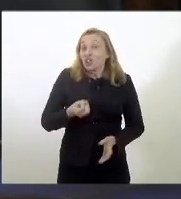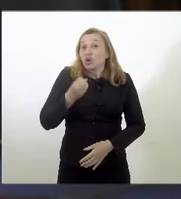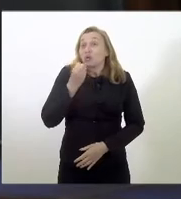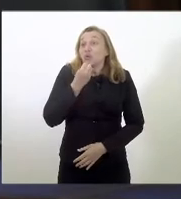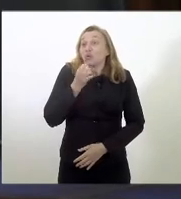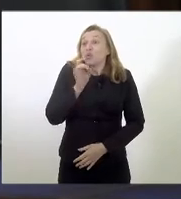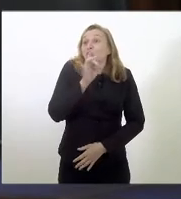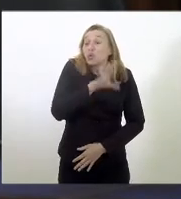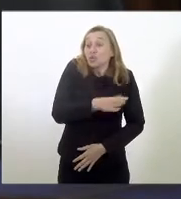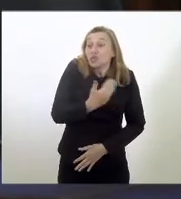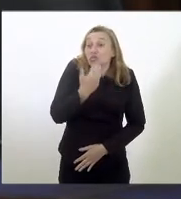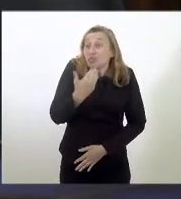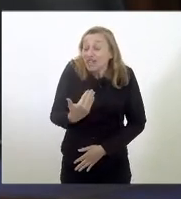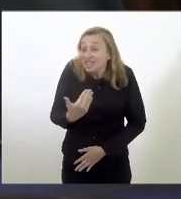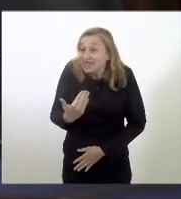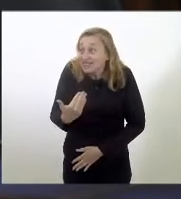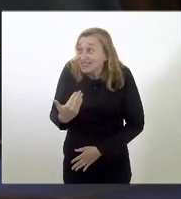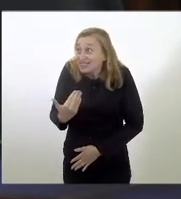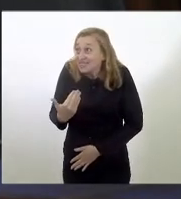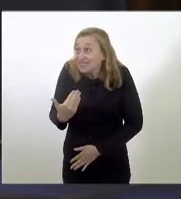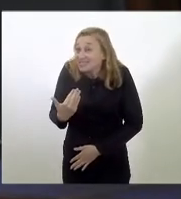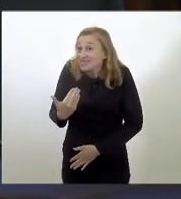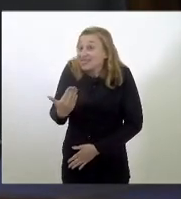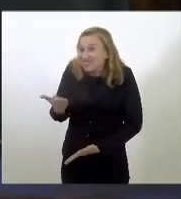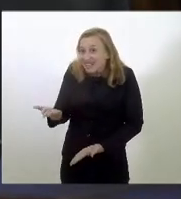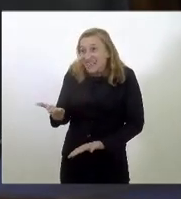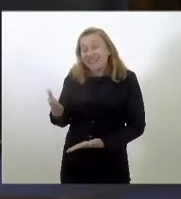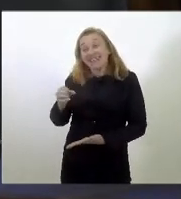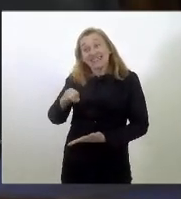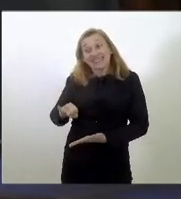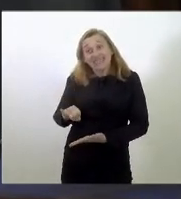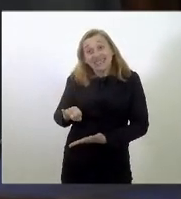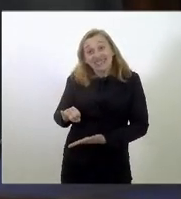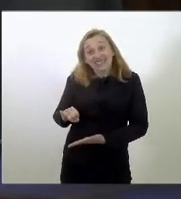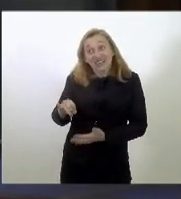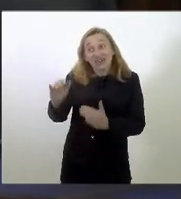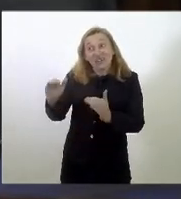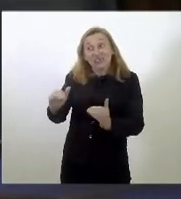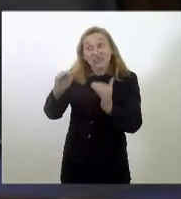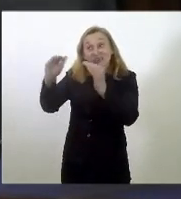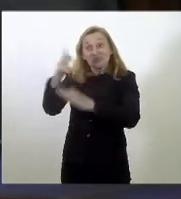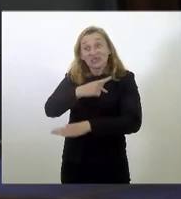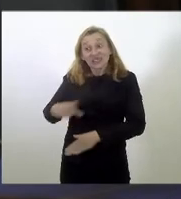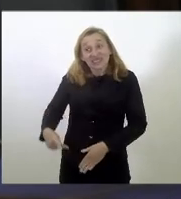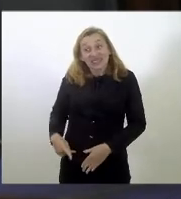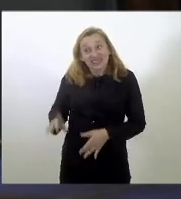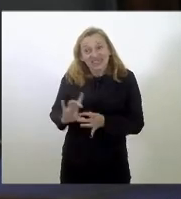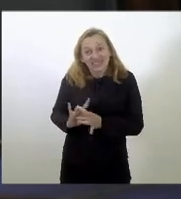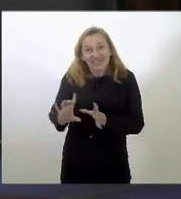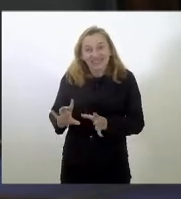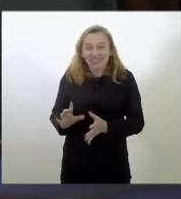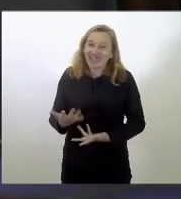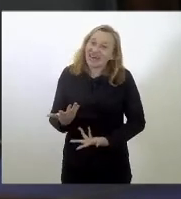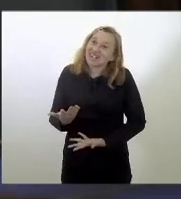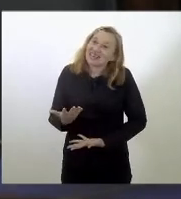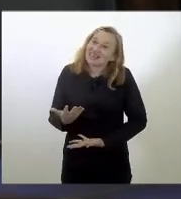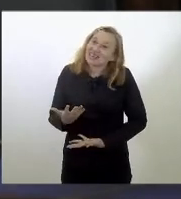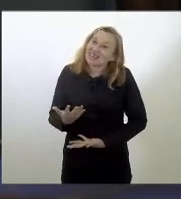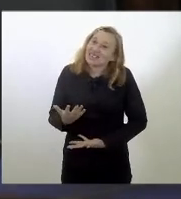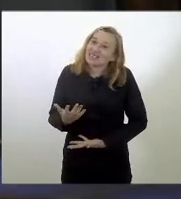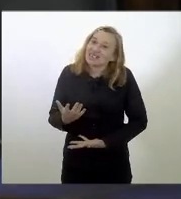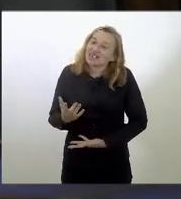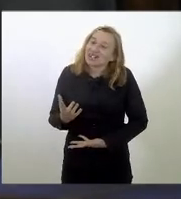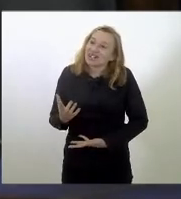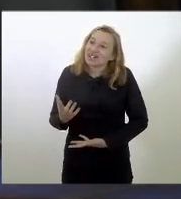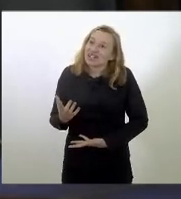que me permito fazer aqui, se Vossa Excelência entender que não vai utilizar aquele anexo, seria belíssimo ele não existir mais